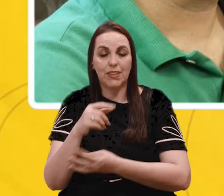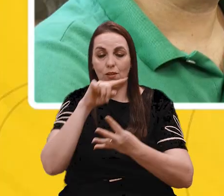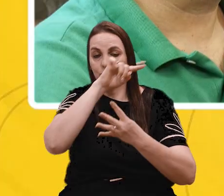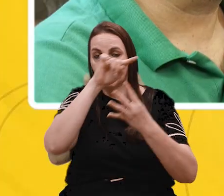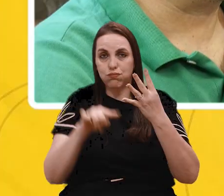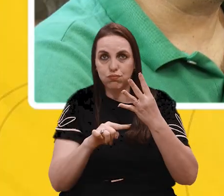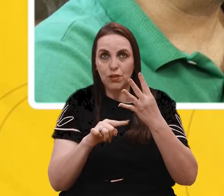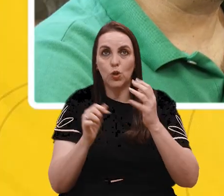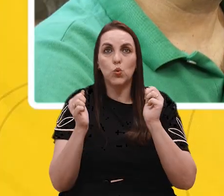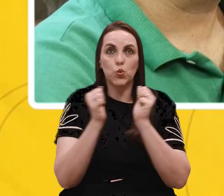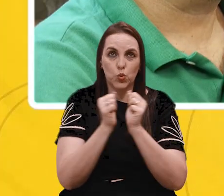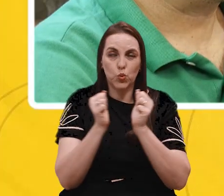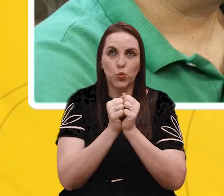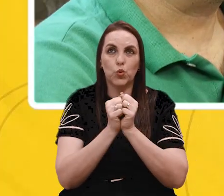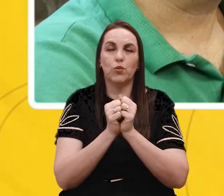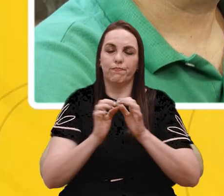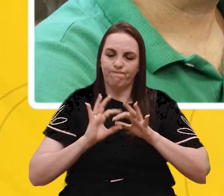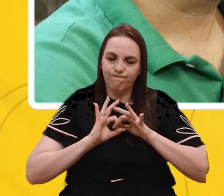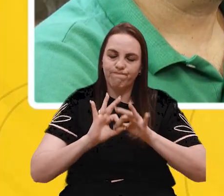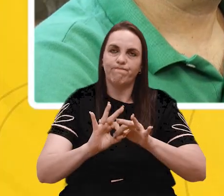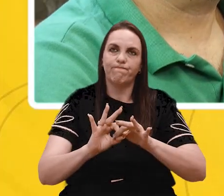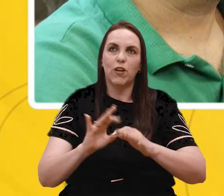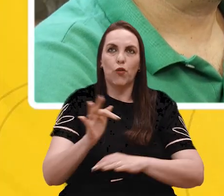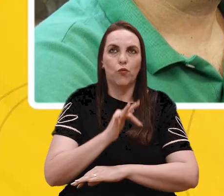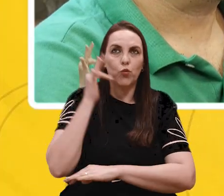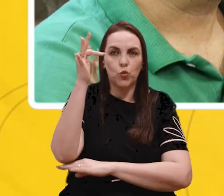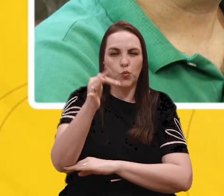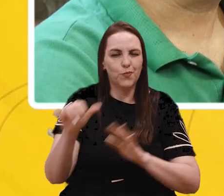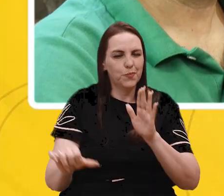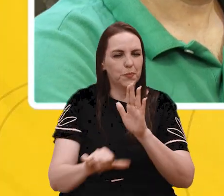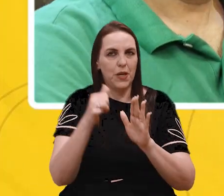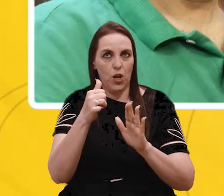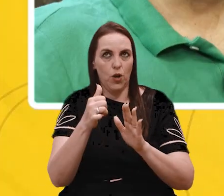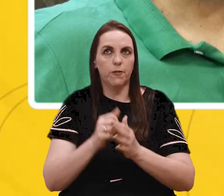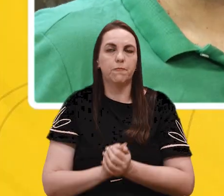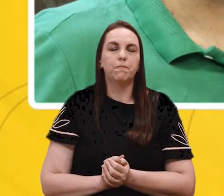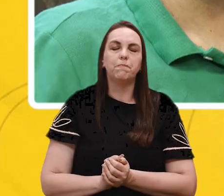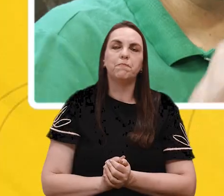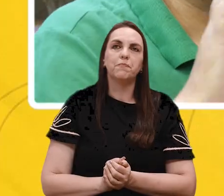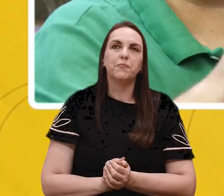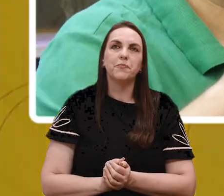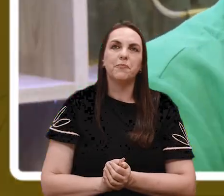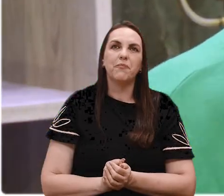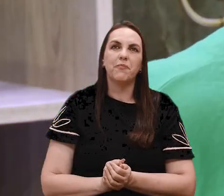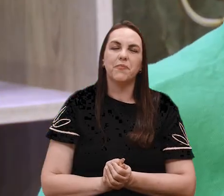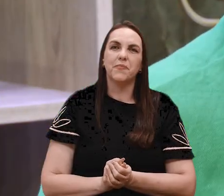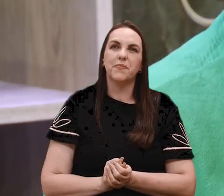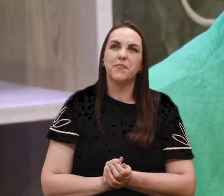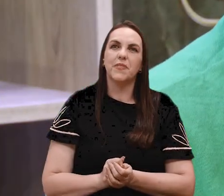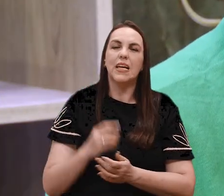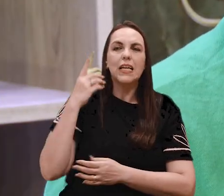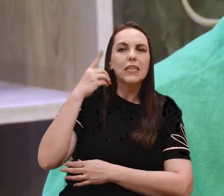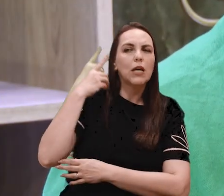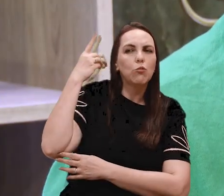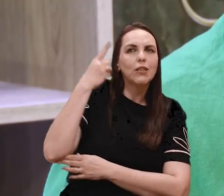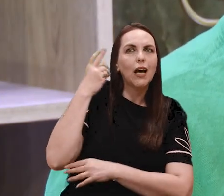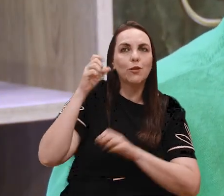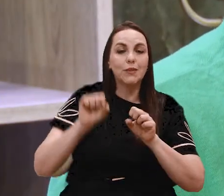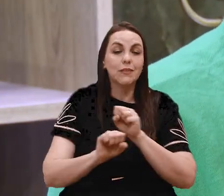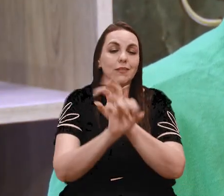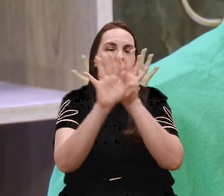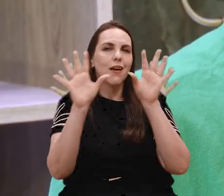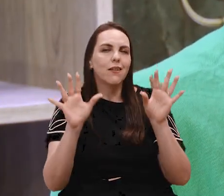sinergia de forma eficiente para que a gente tenha um futuro melhor. Esse é o nosso escopo. Deputado, para a gente esclarecer a questão da Rota do